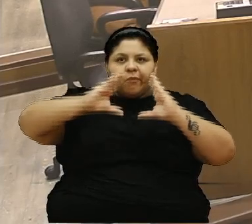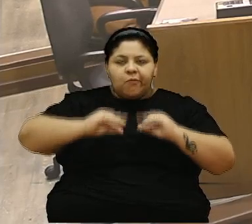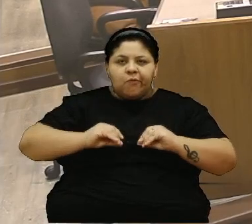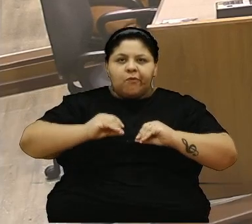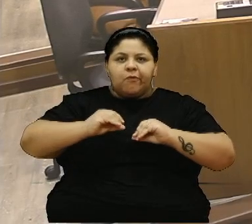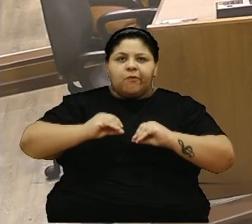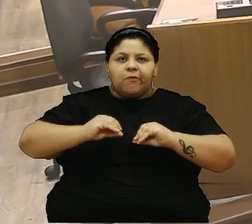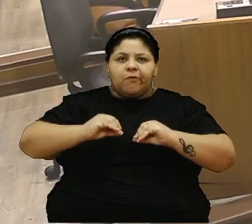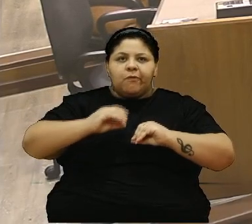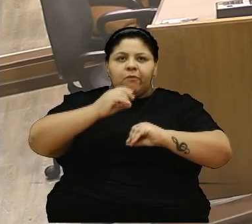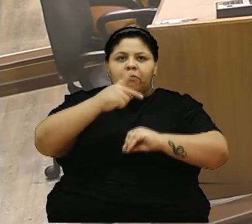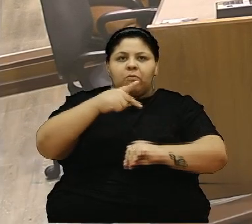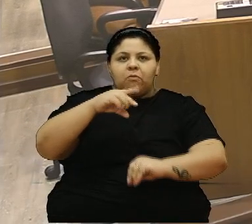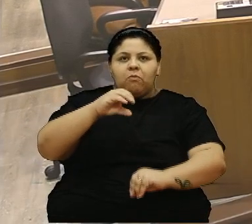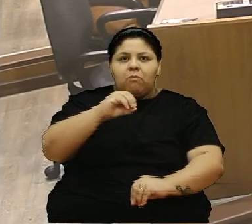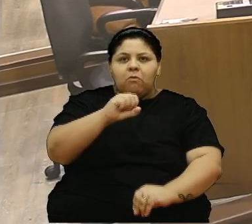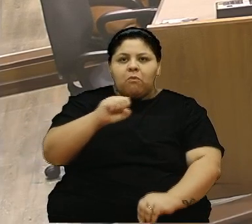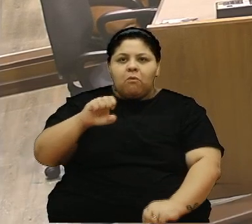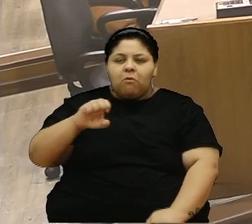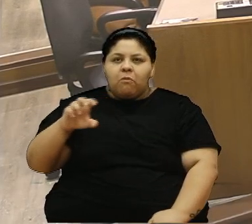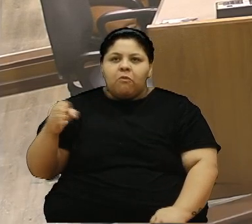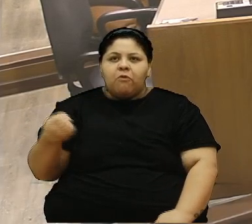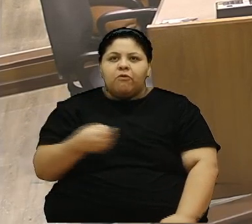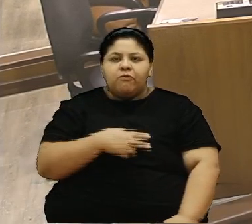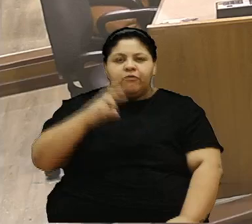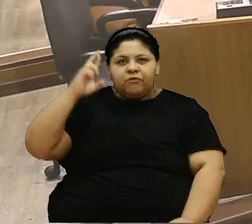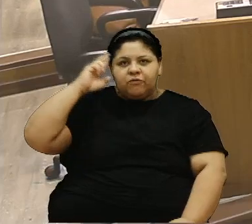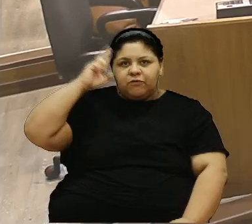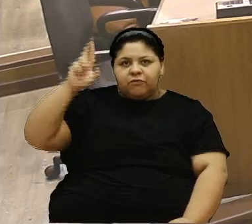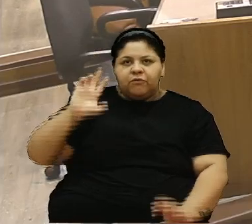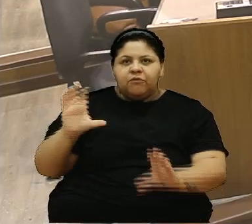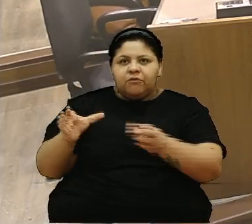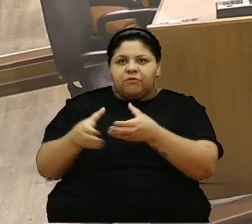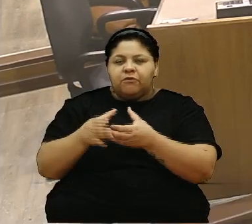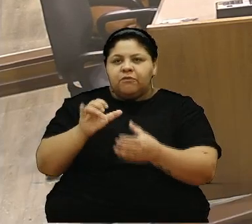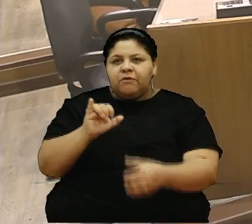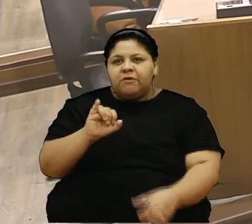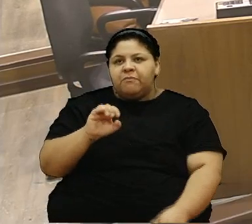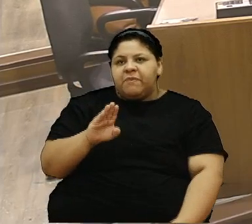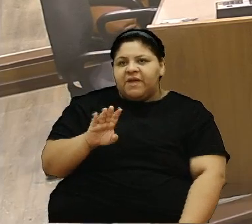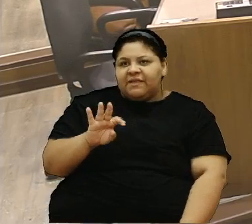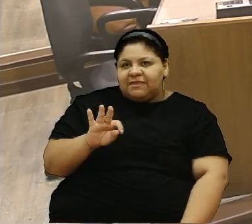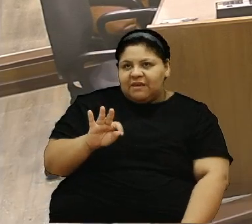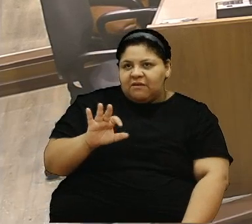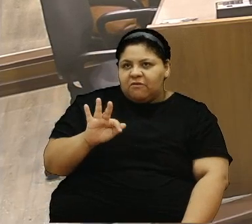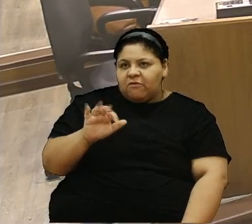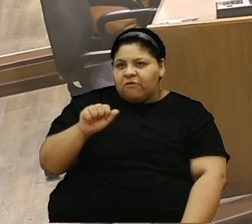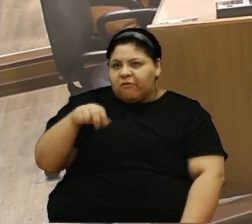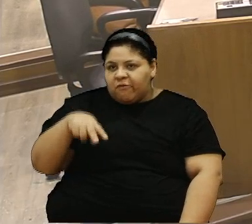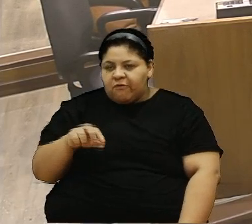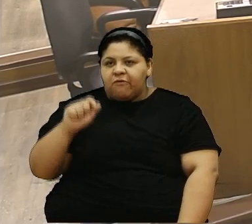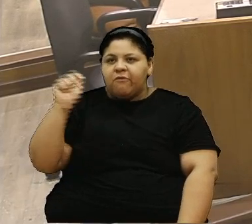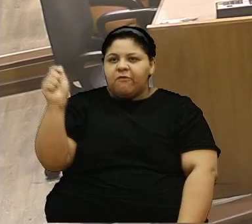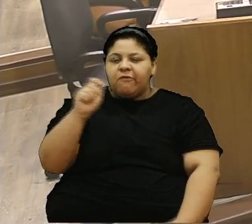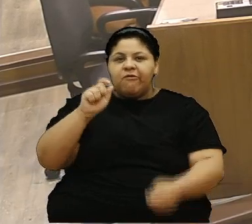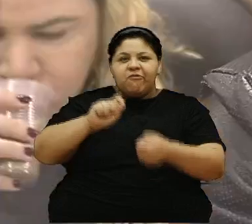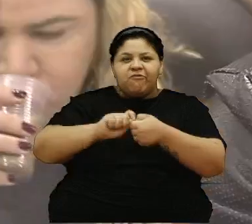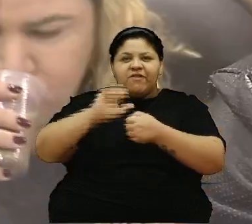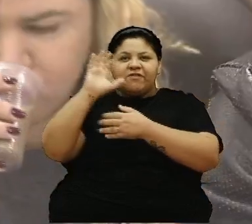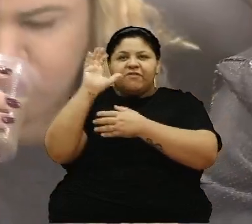nova diretoria do Núcleo de Caxias do Sul da IBDFAN RS, realizada na Universidade de Caxias do